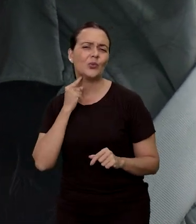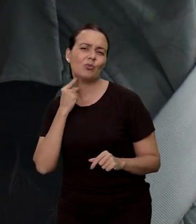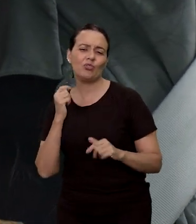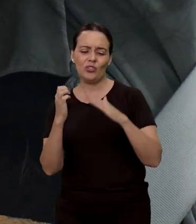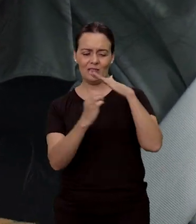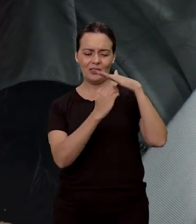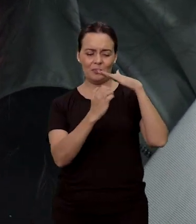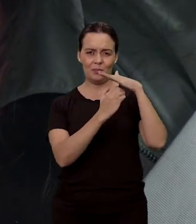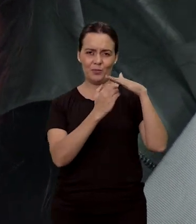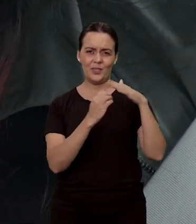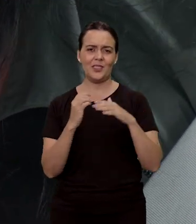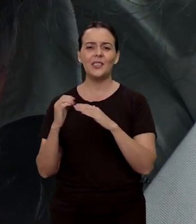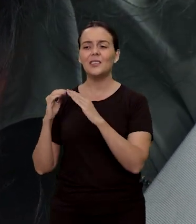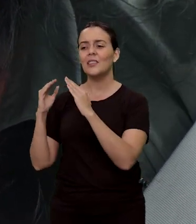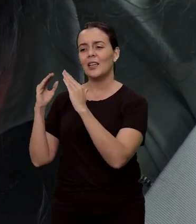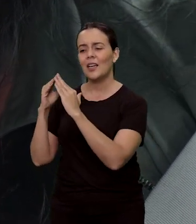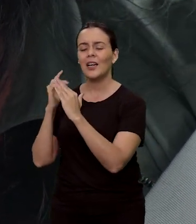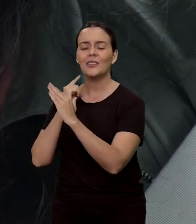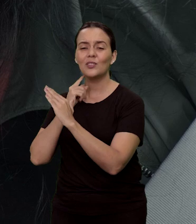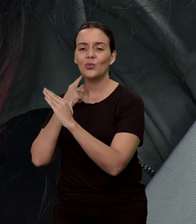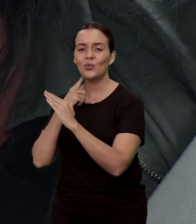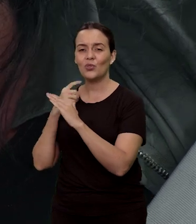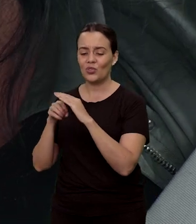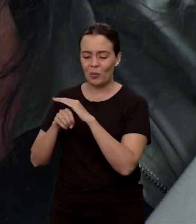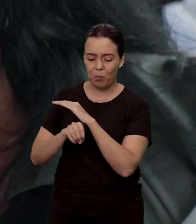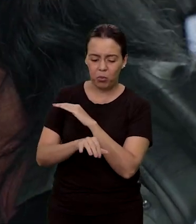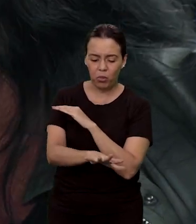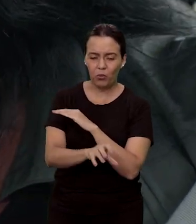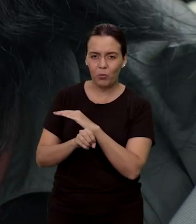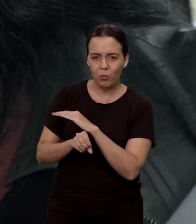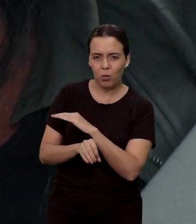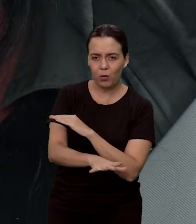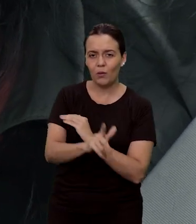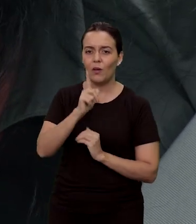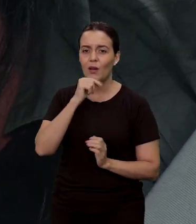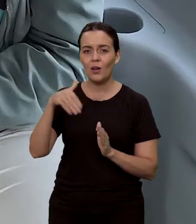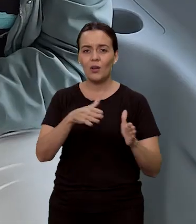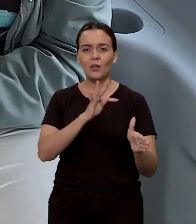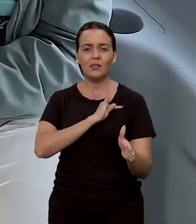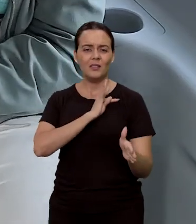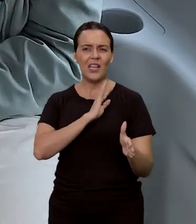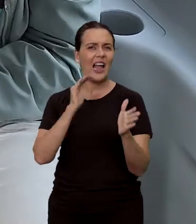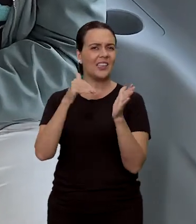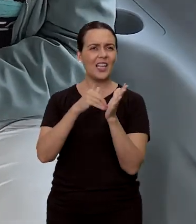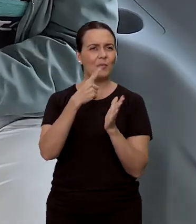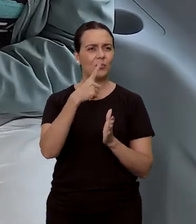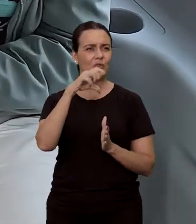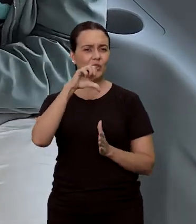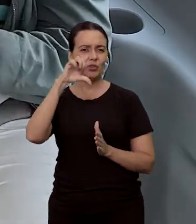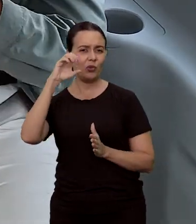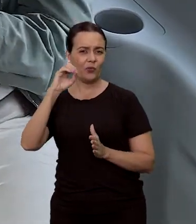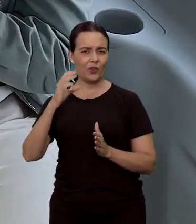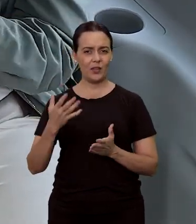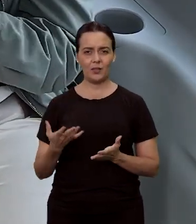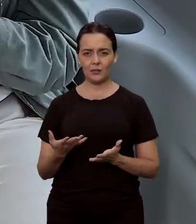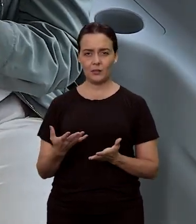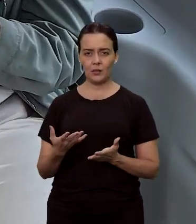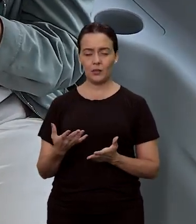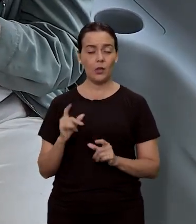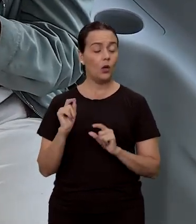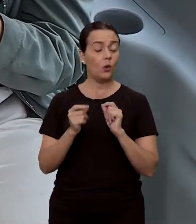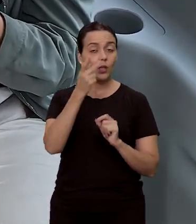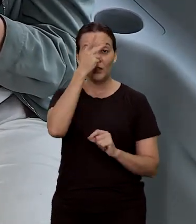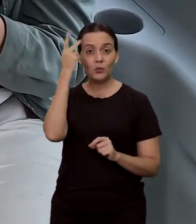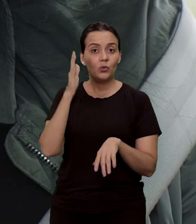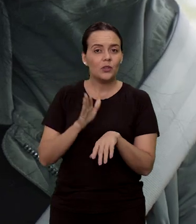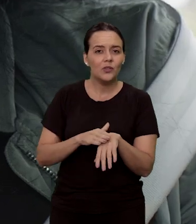industrial e doméstico era jogado in natura no rio até o início dos anos 90. Um crime ambiental, Então, né? isso, o que as